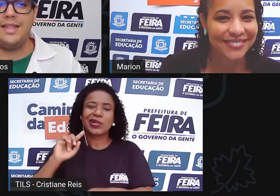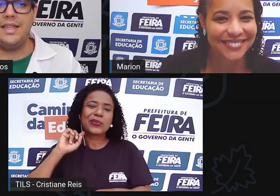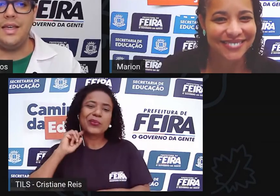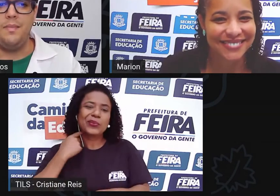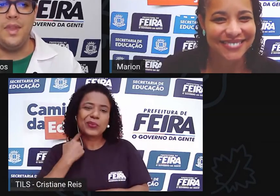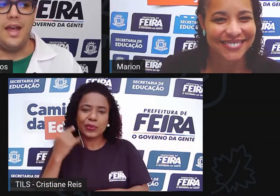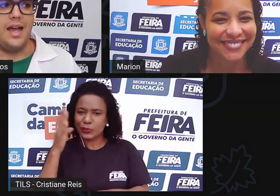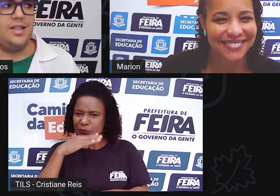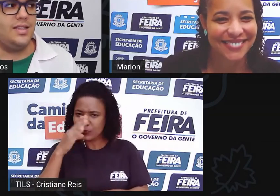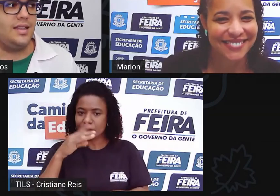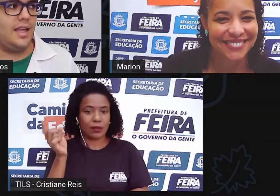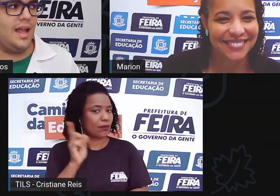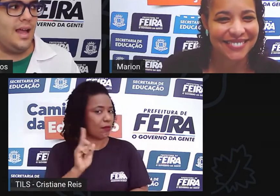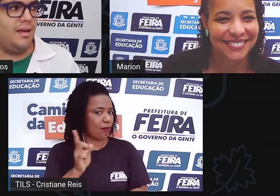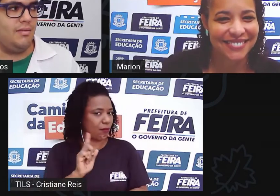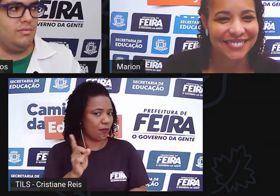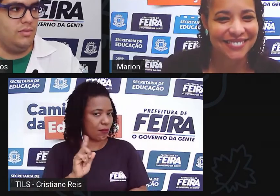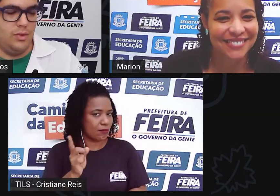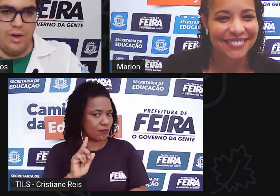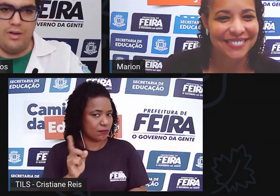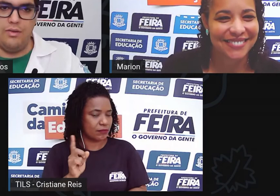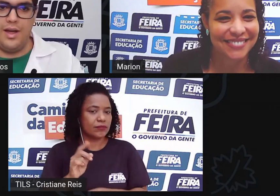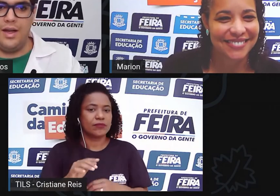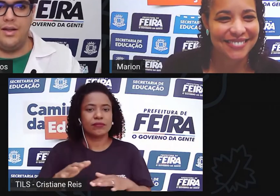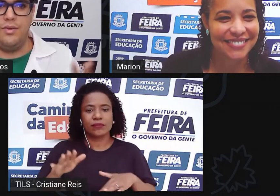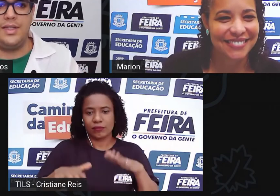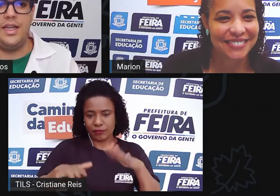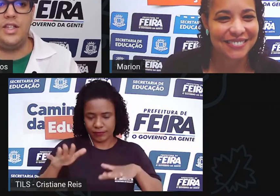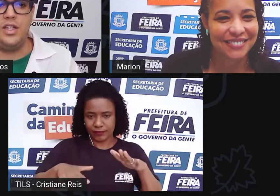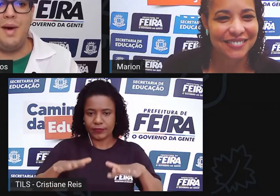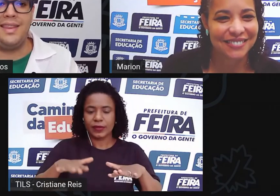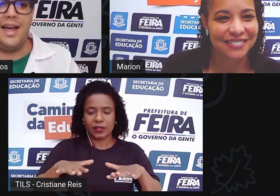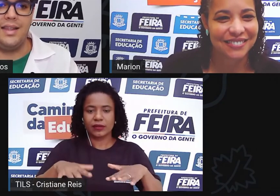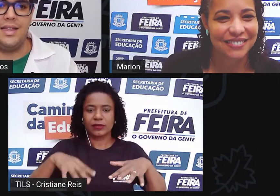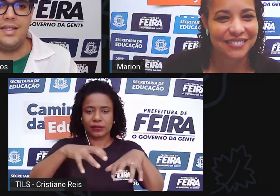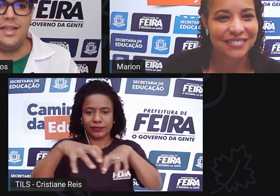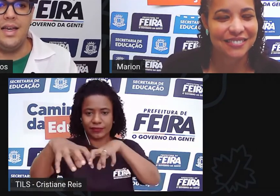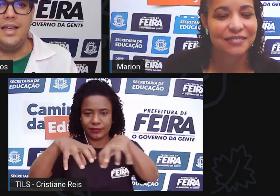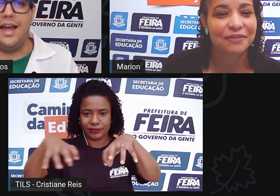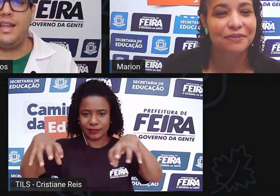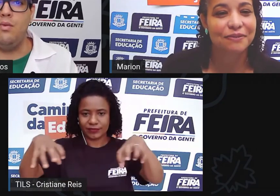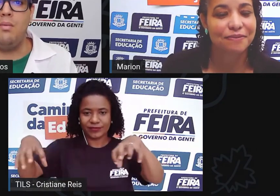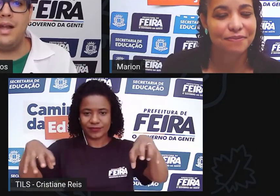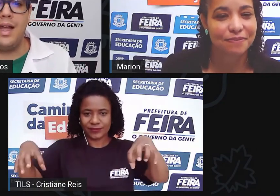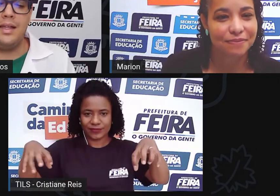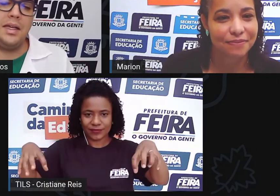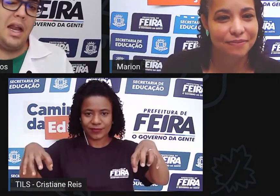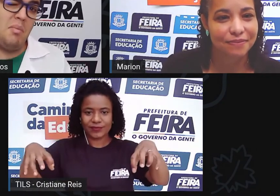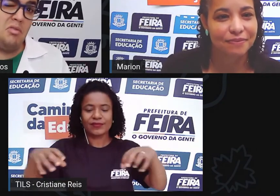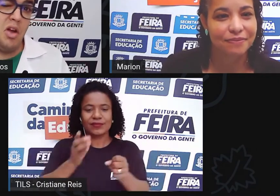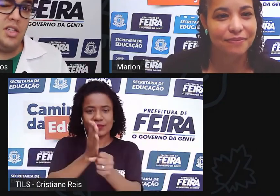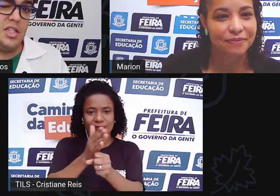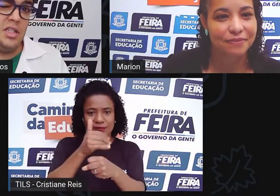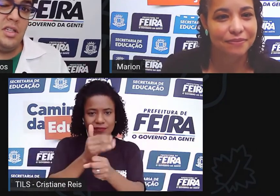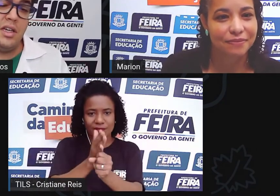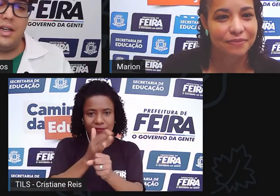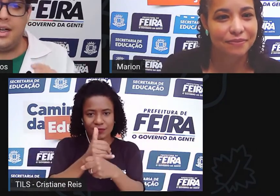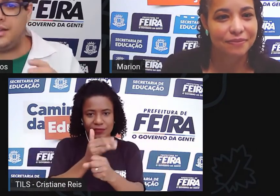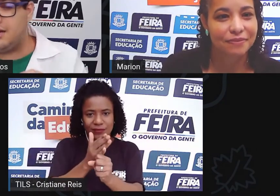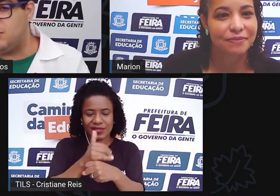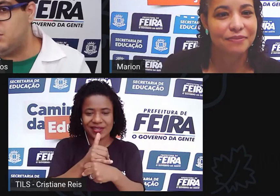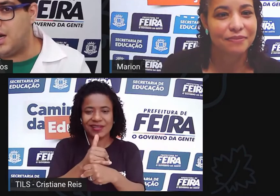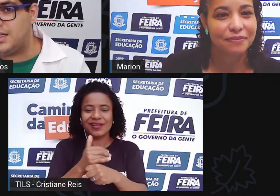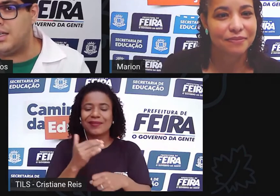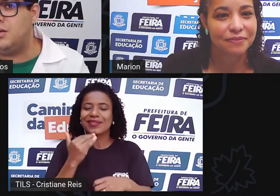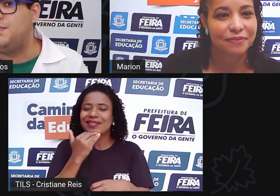porque, assim, às vezes você tem lá numa cesta de batatas, e aí tem uma batata que ela é meio tortinha, ela